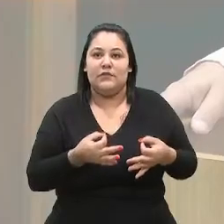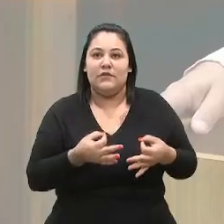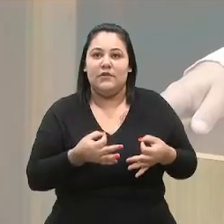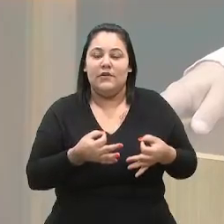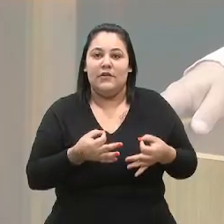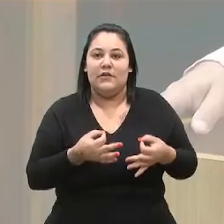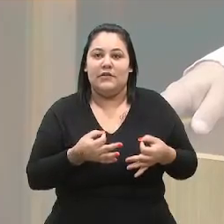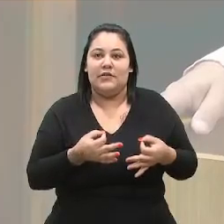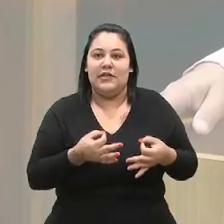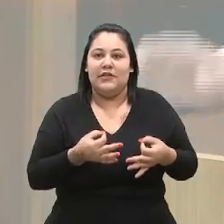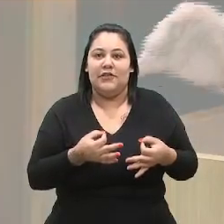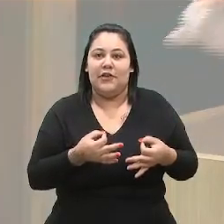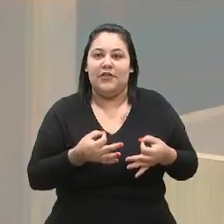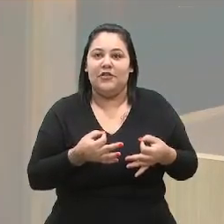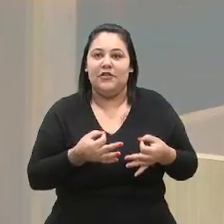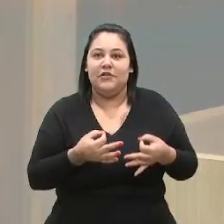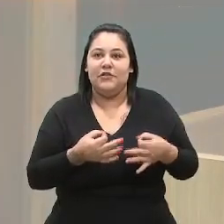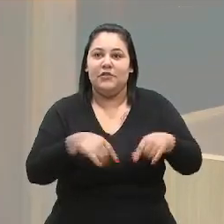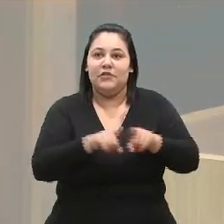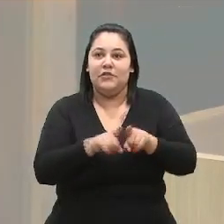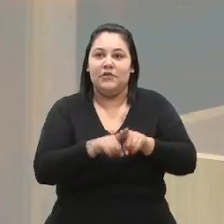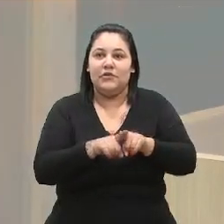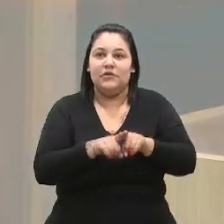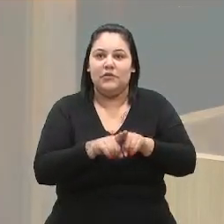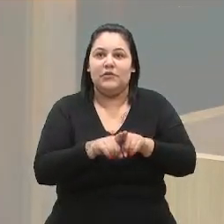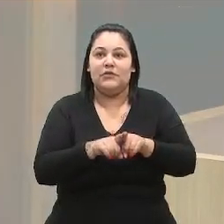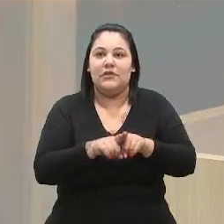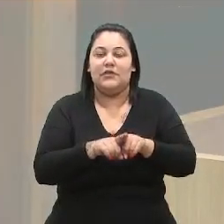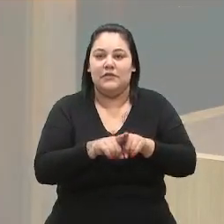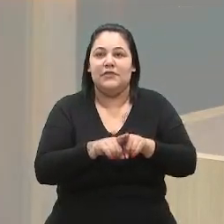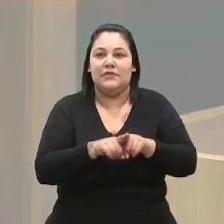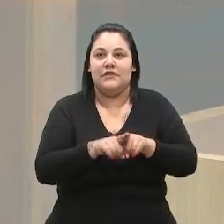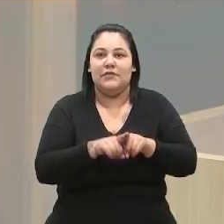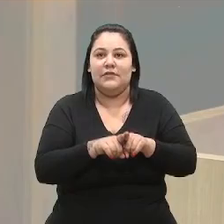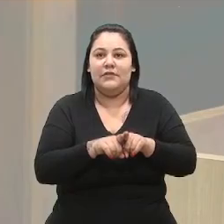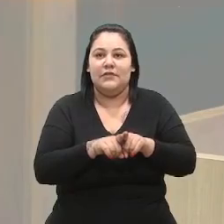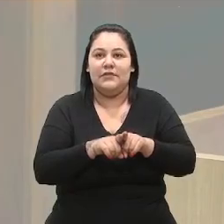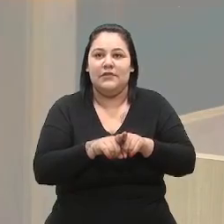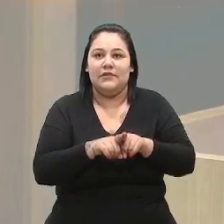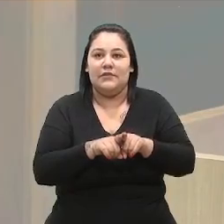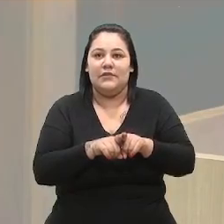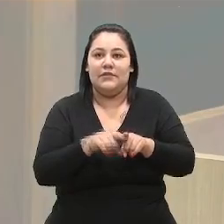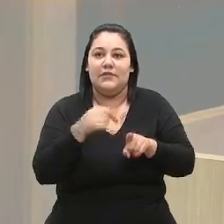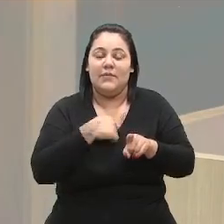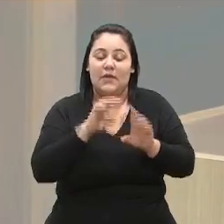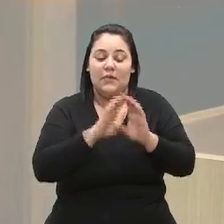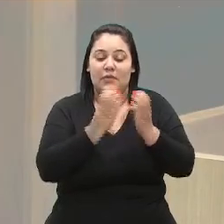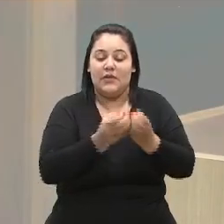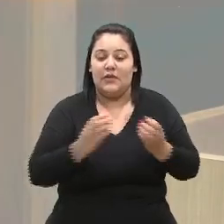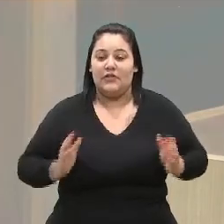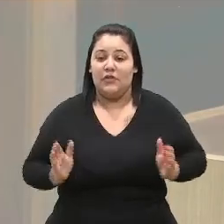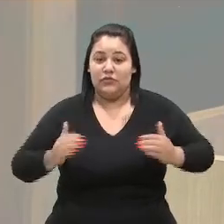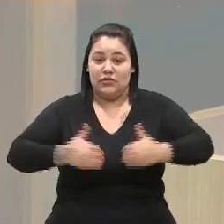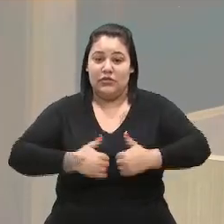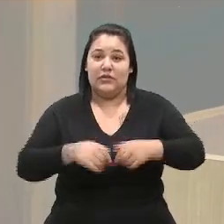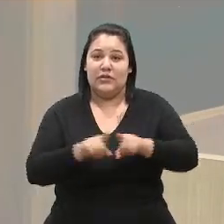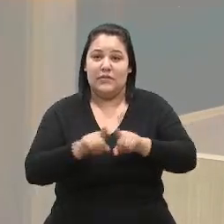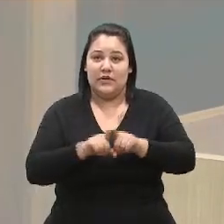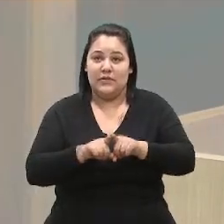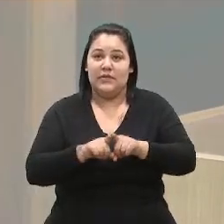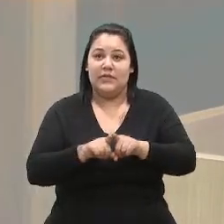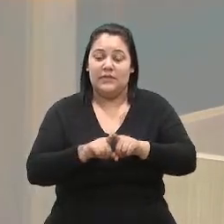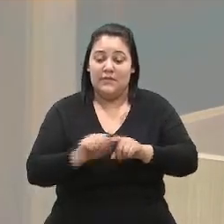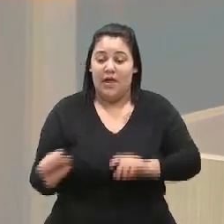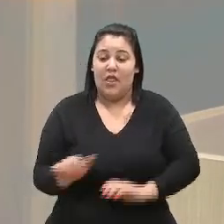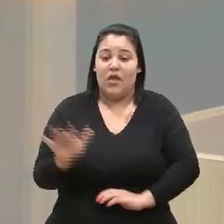os colegas estão para que a gente siga cobrando políticas públicas para a comunidade autista, valorizando a